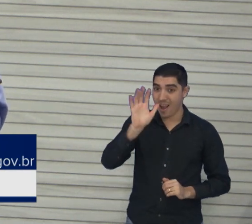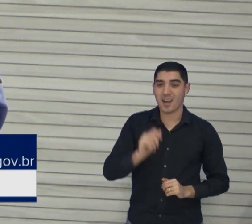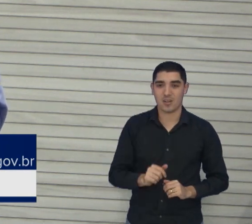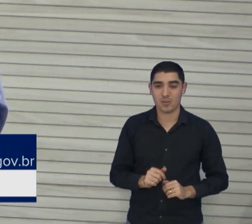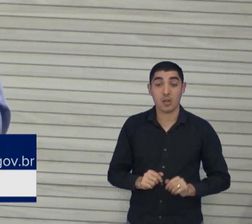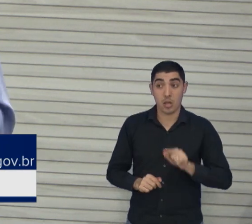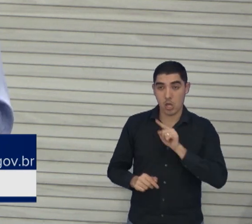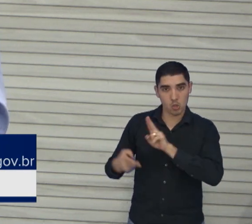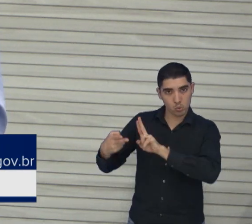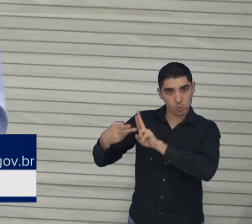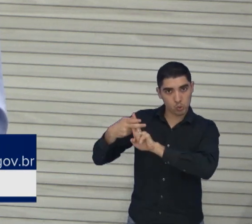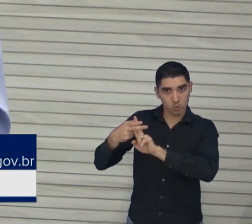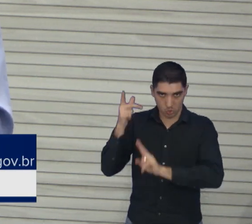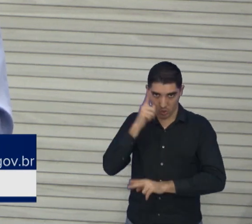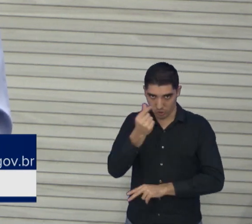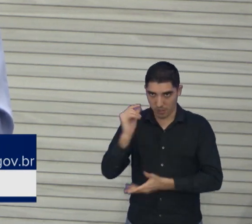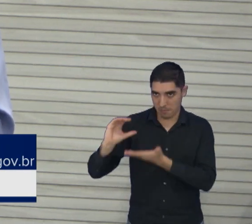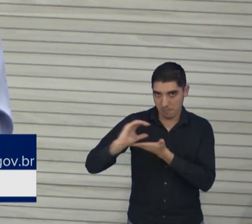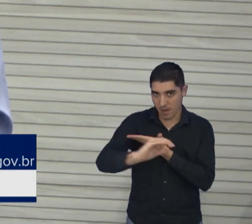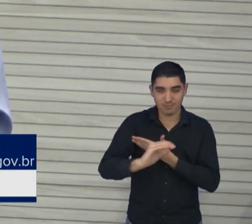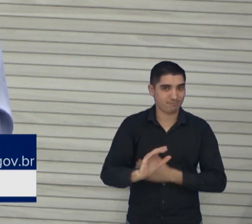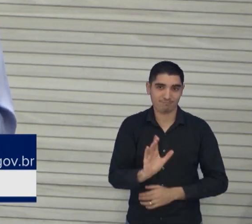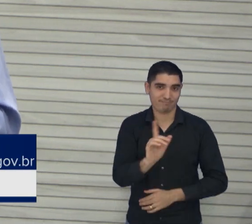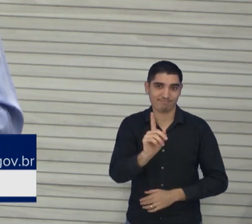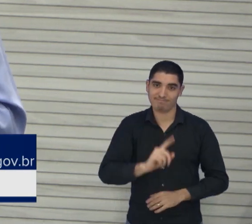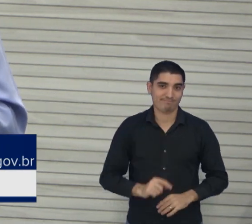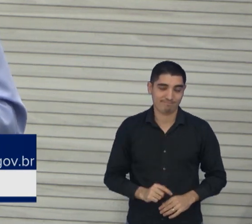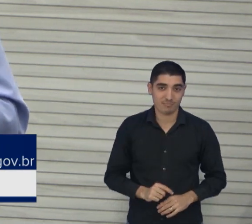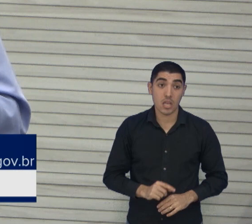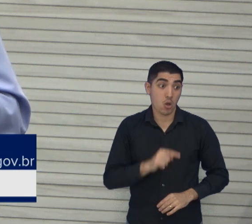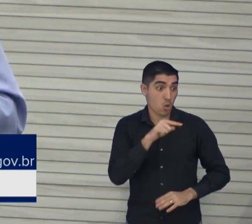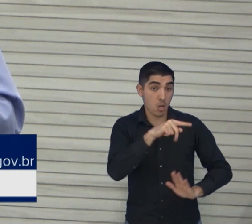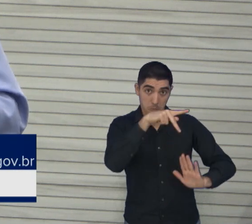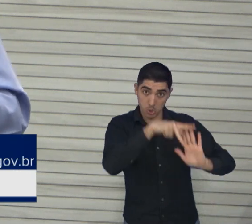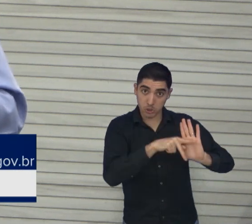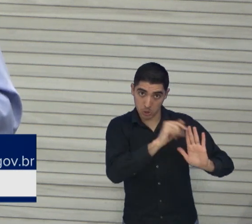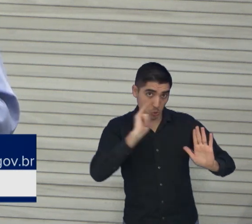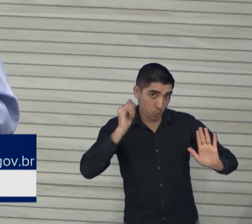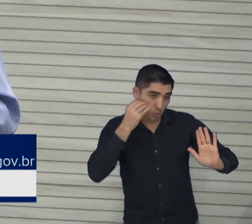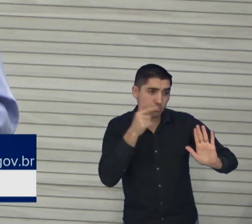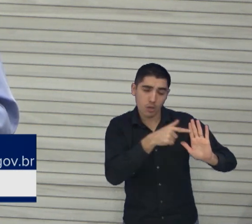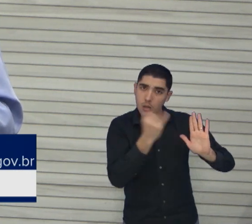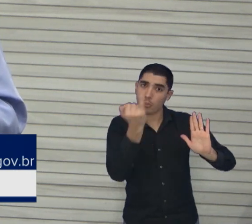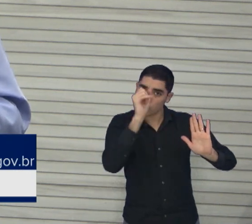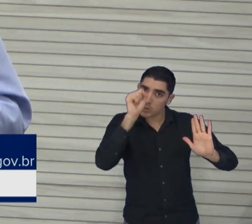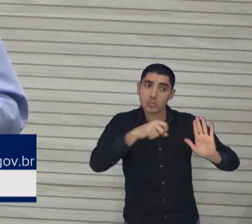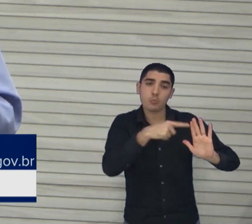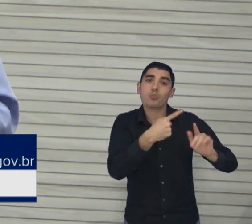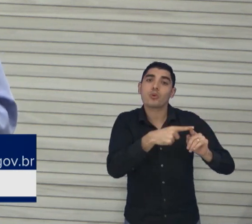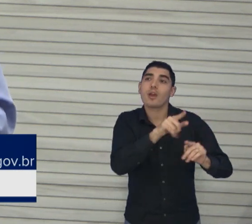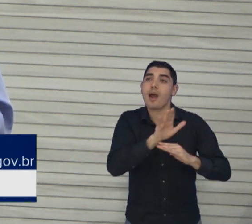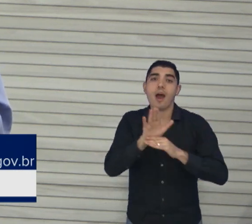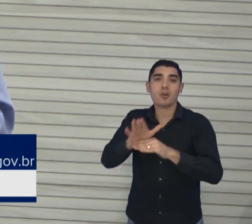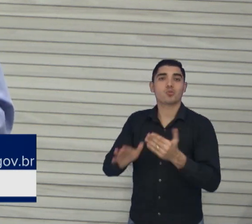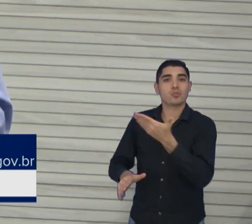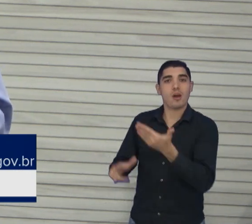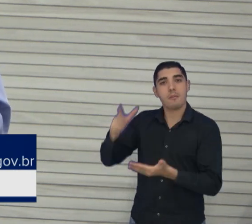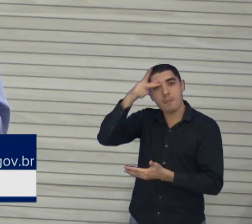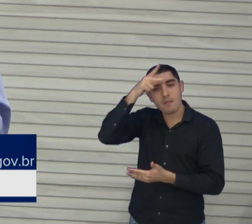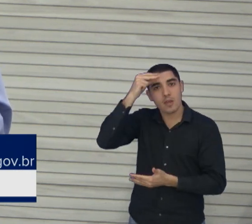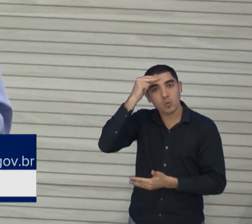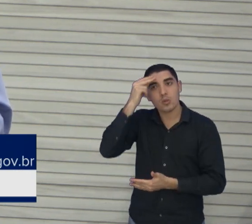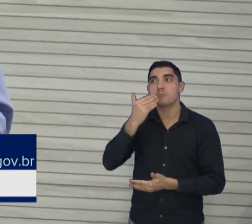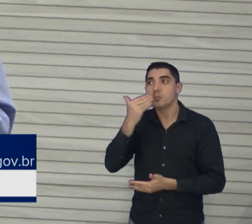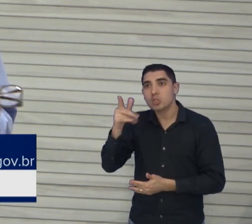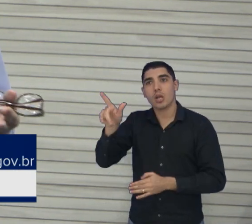pelo SUS. Eu acho que o projeto da Juliana é válido sim, porque ele traria um complemento, da prefeitura participar mais e ter um